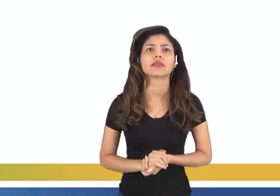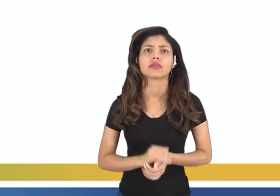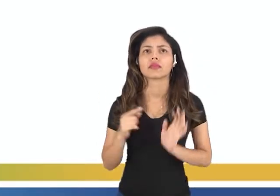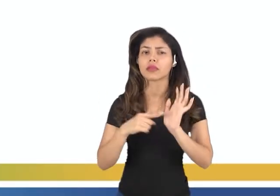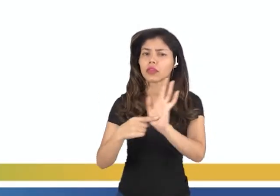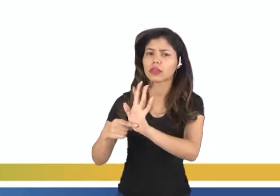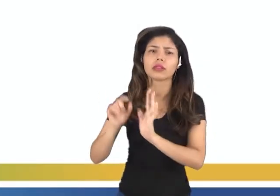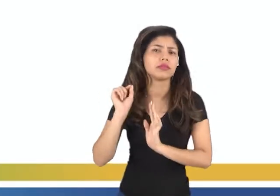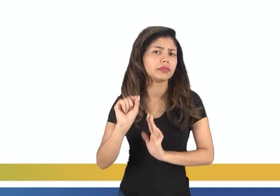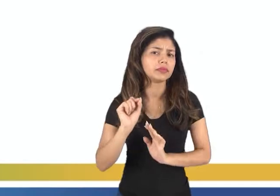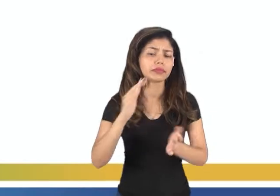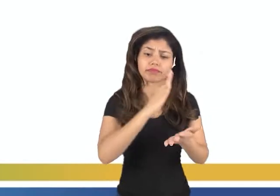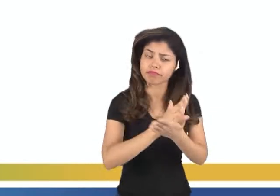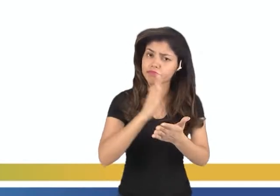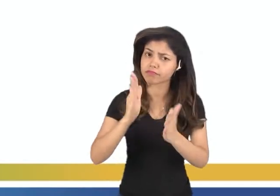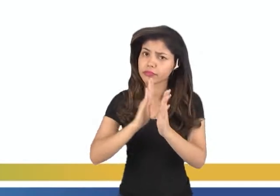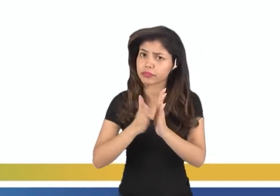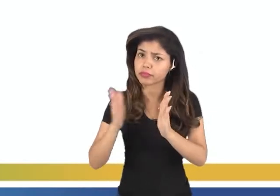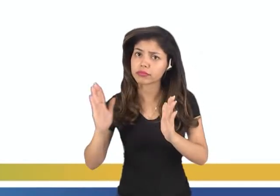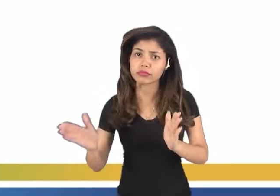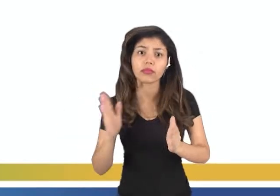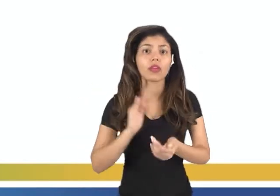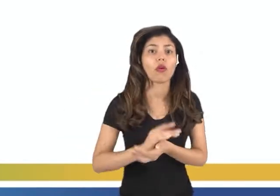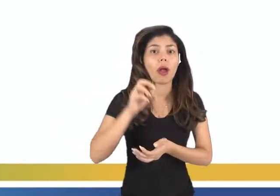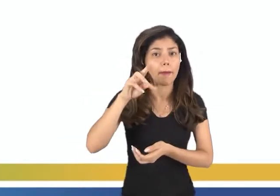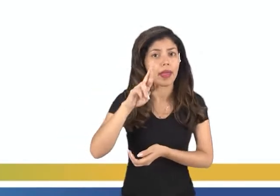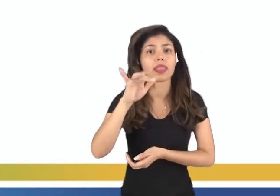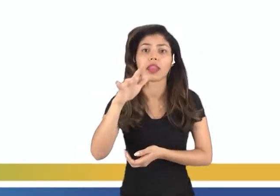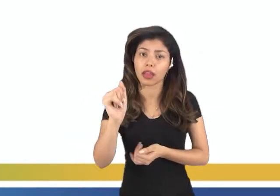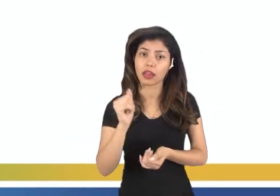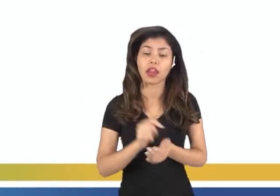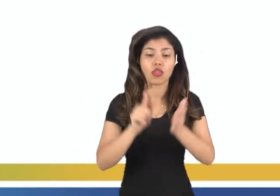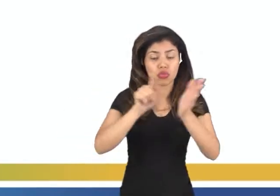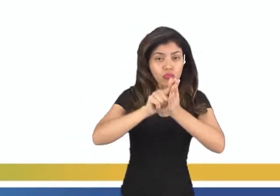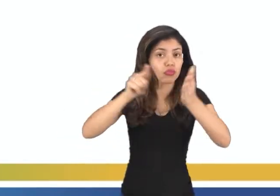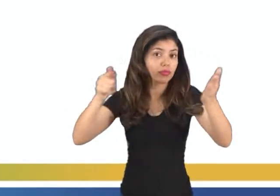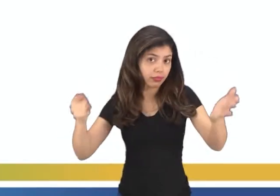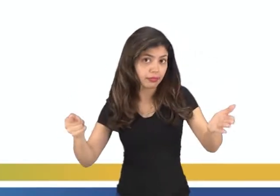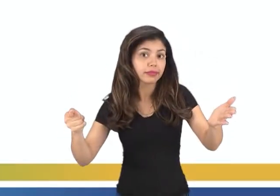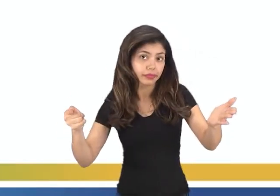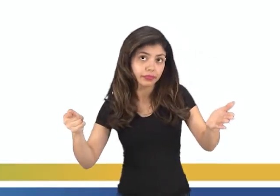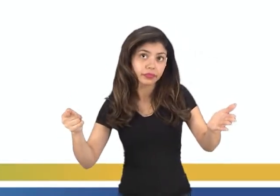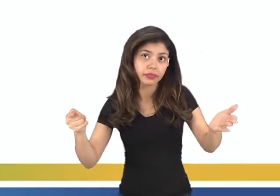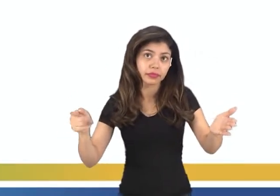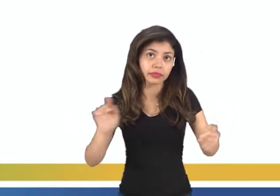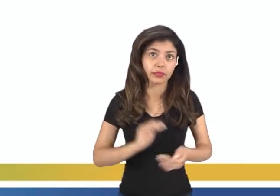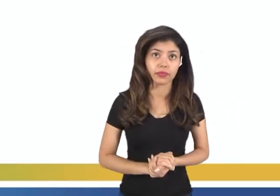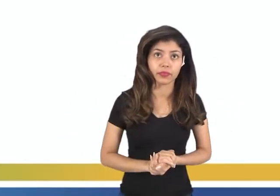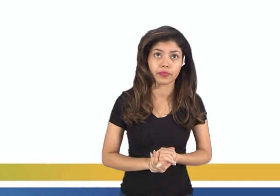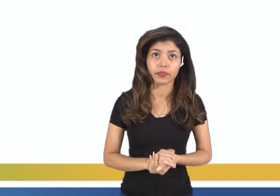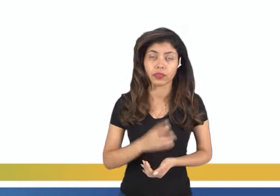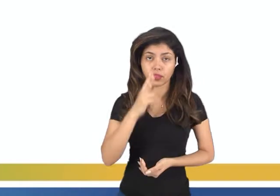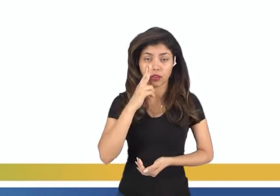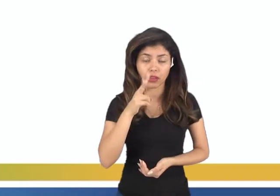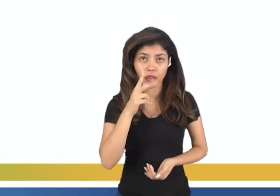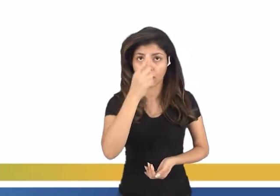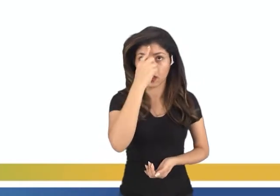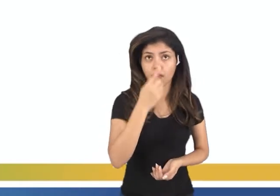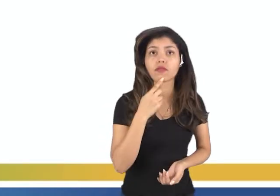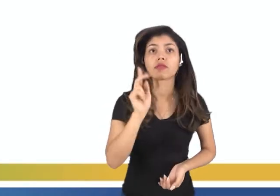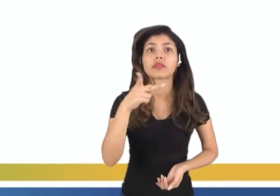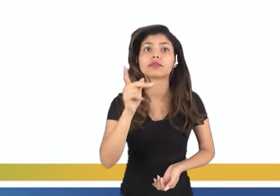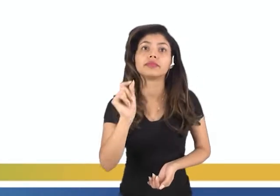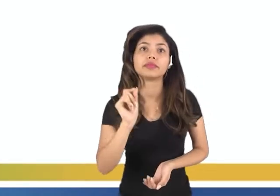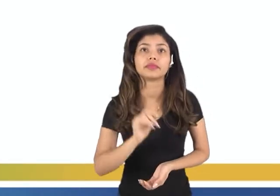esse anúncio ele partiu de uma matéria que foi divulgada em um jornal, tá bom? O fundo dele ali tem um jornal e a frase diz